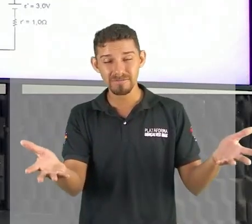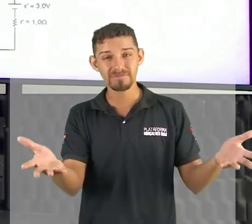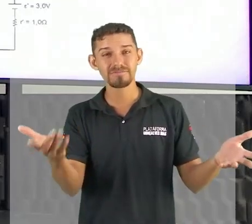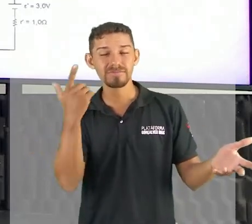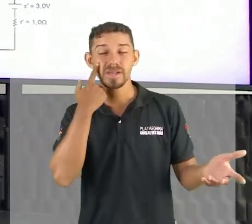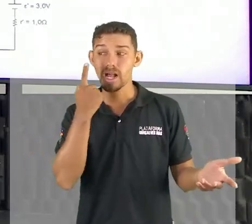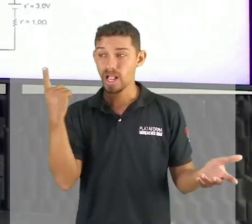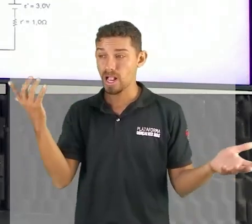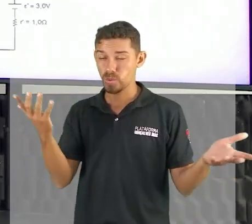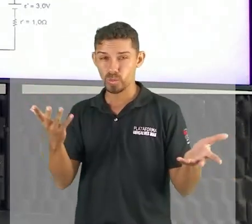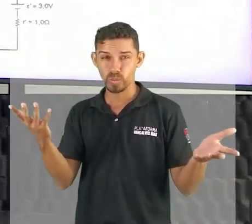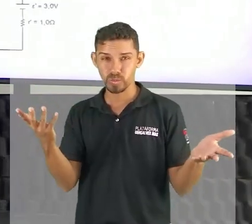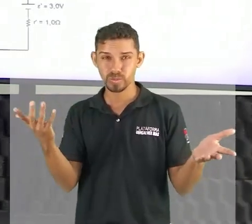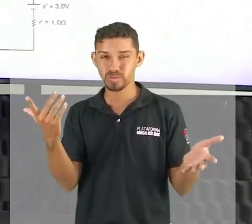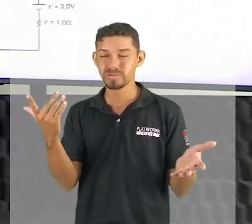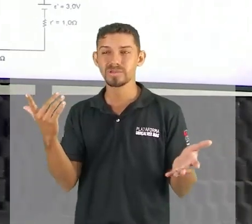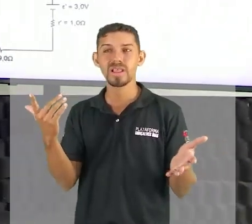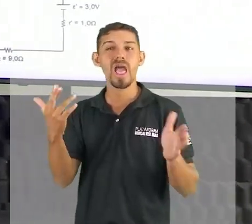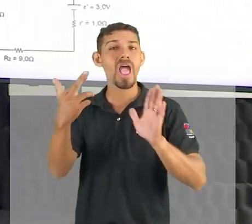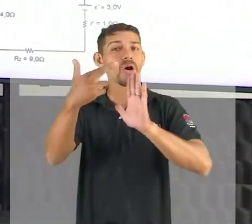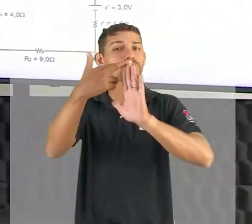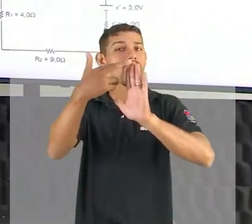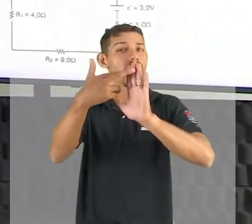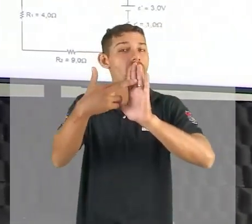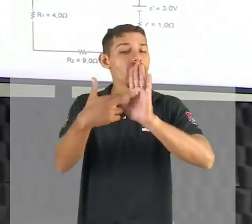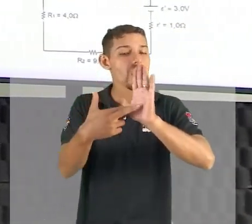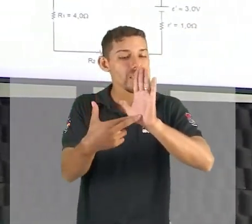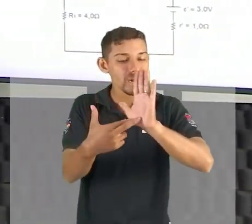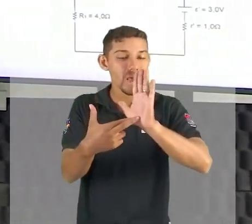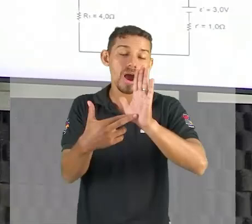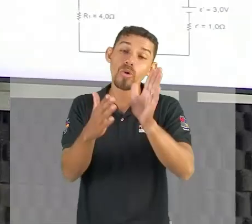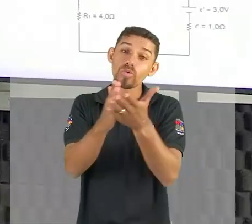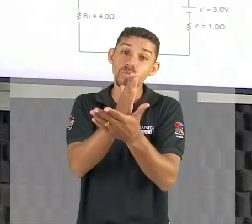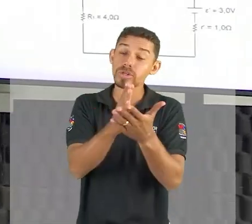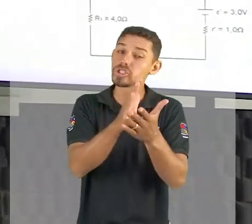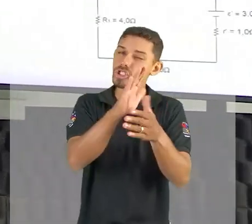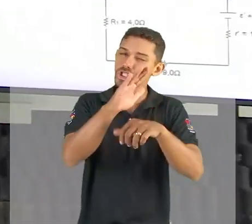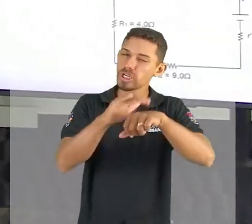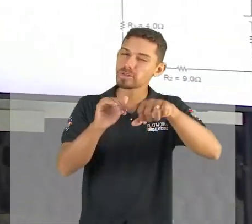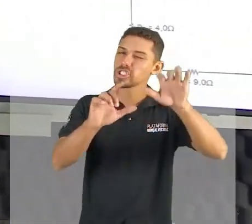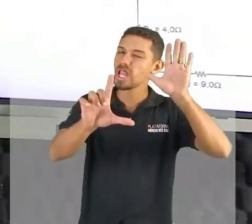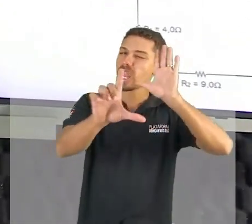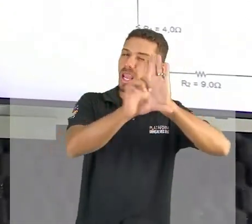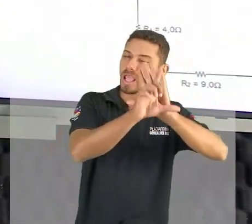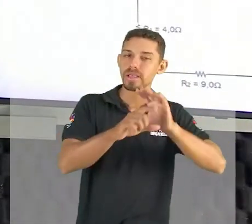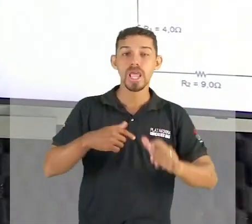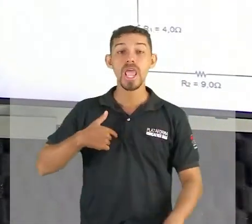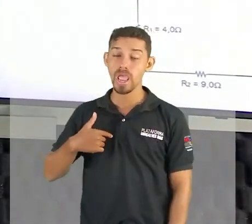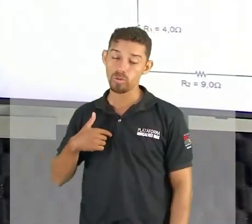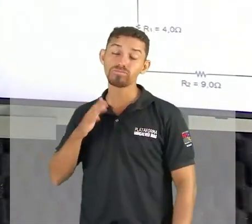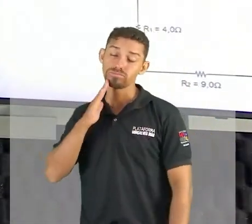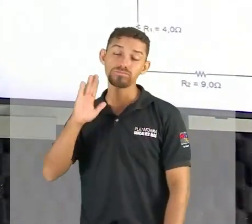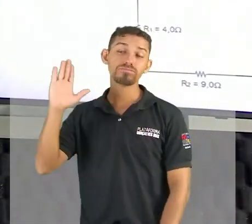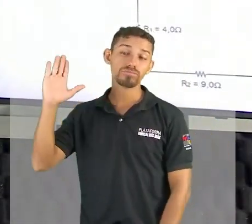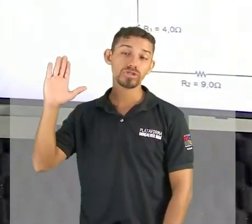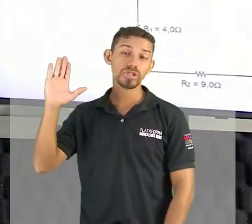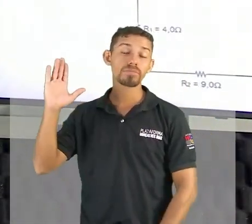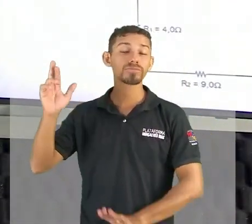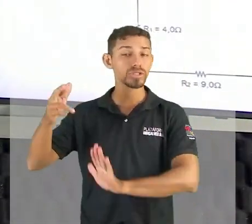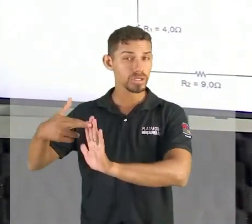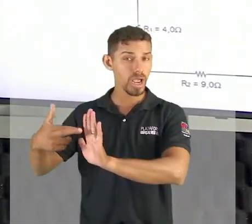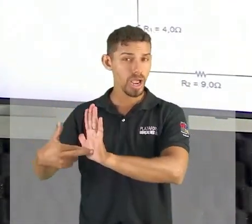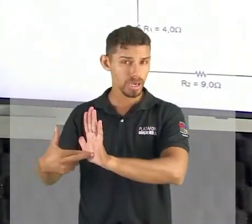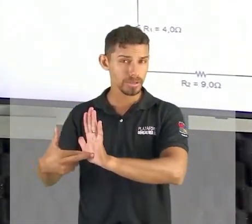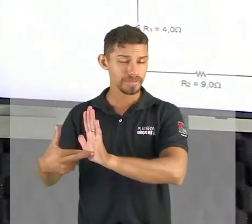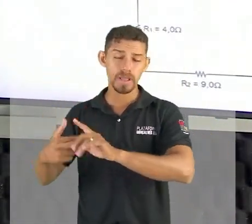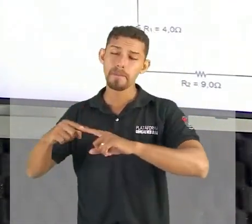é uma uma regra que Alguns chamam de lei Mas a gente chama de regra né Eu gosto de chamar de